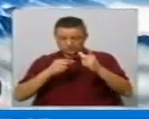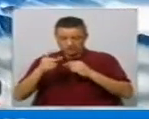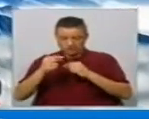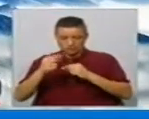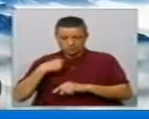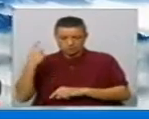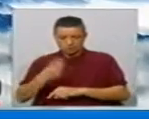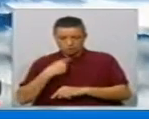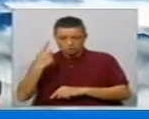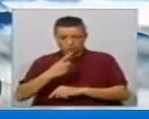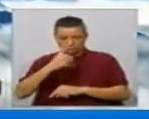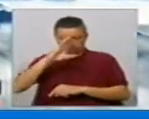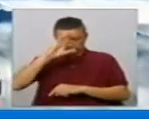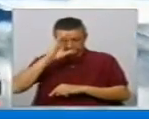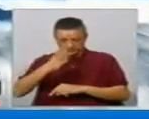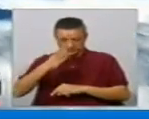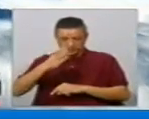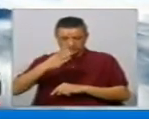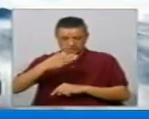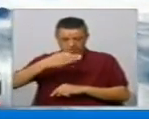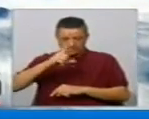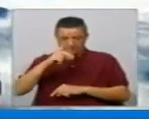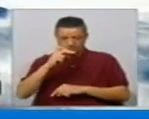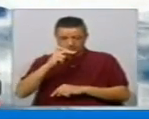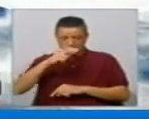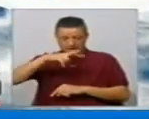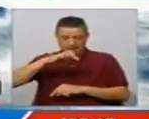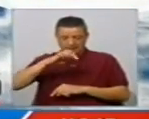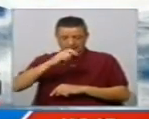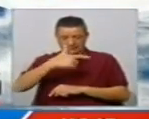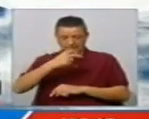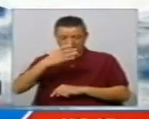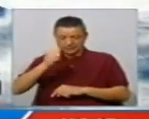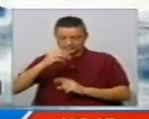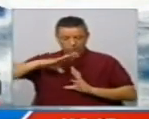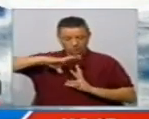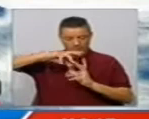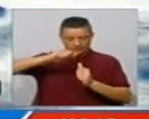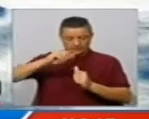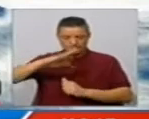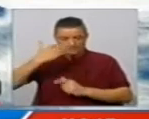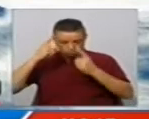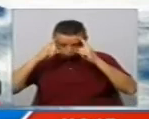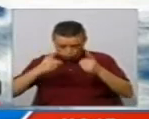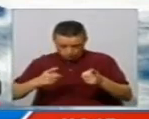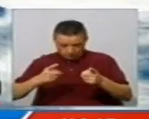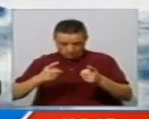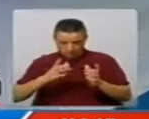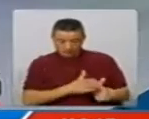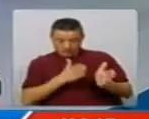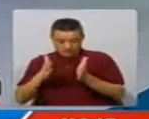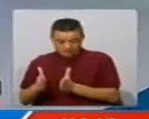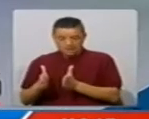nós sabemos que já existem planetas e este estudo revelou algumas surpresas. Vou-te contar a primeira surpresa. A maior parte